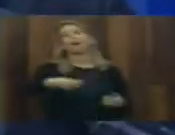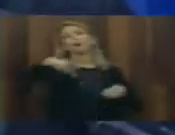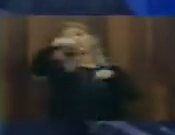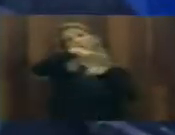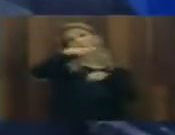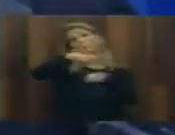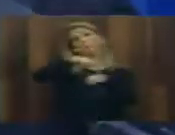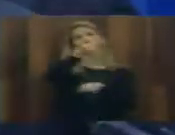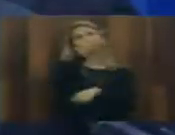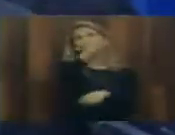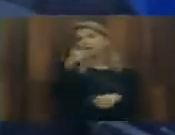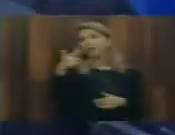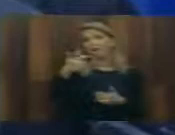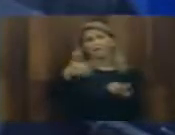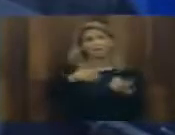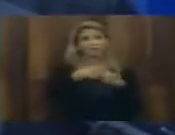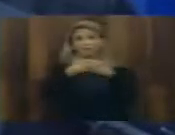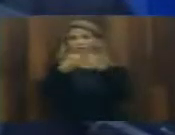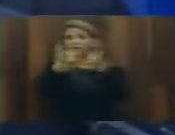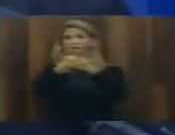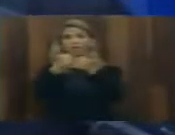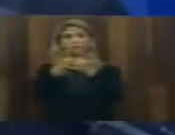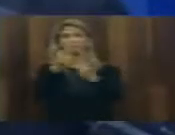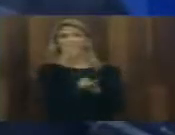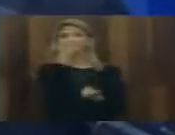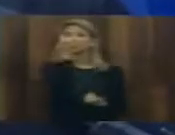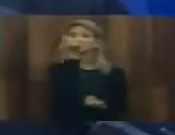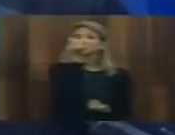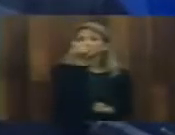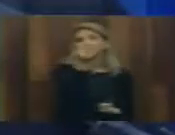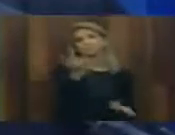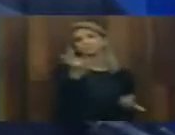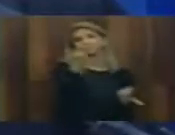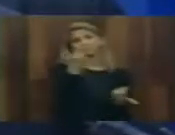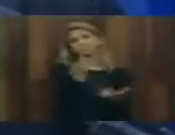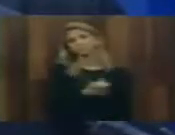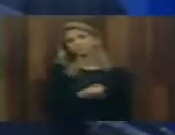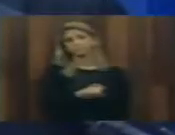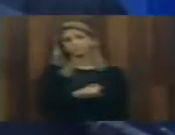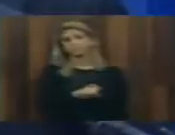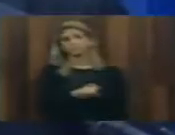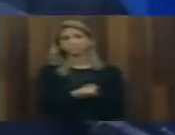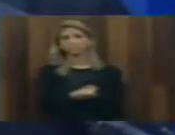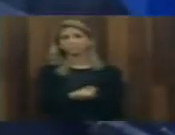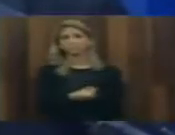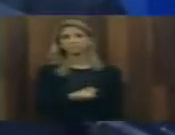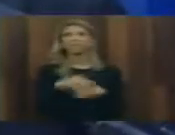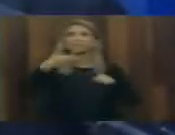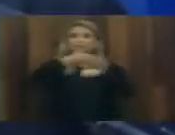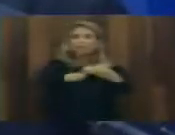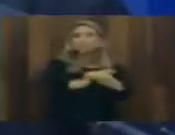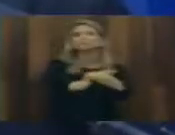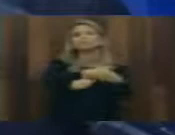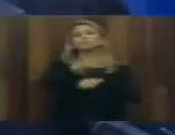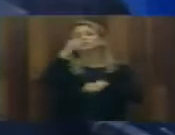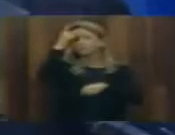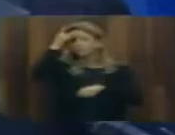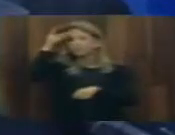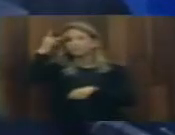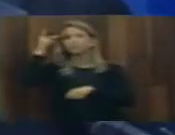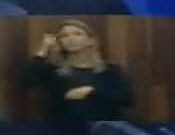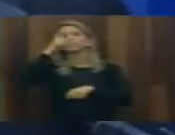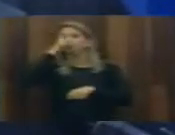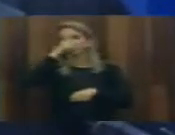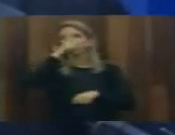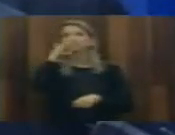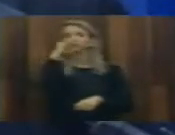condução, eles não têm condições. Então, chegam lá, só na emergência, só estiver morrendo.